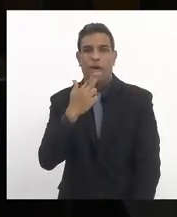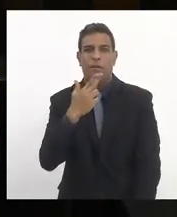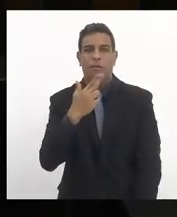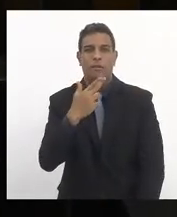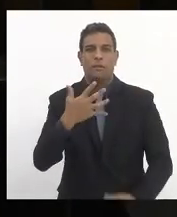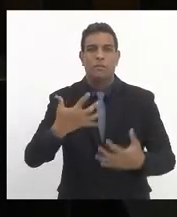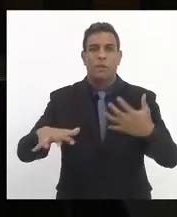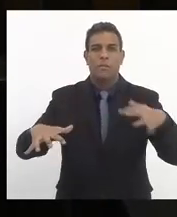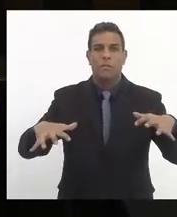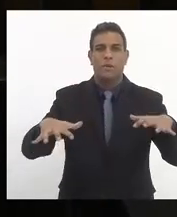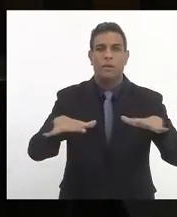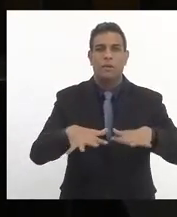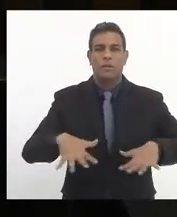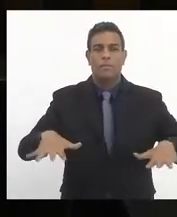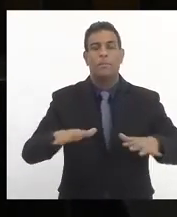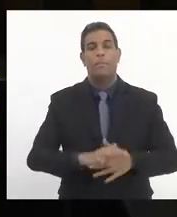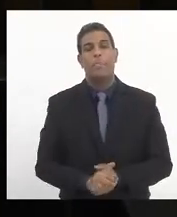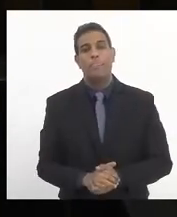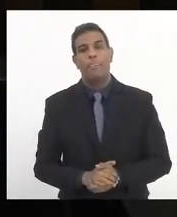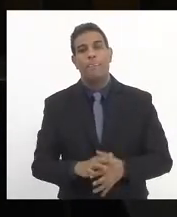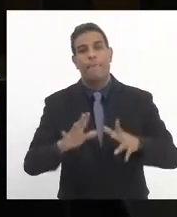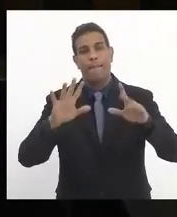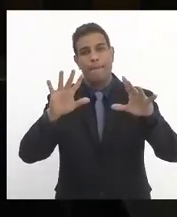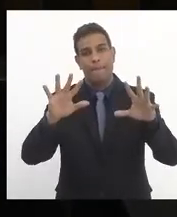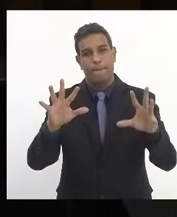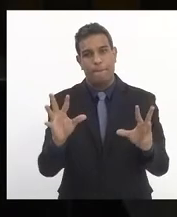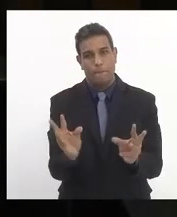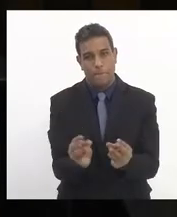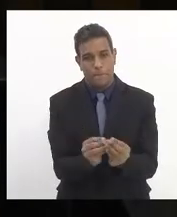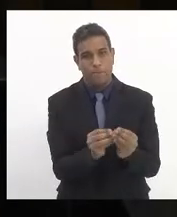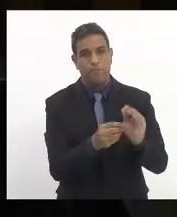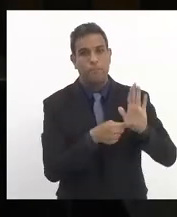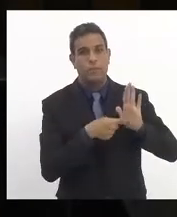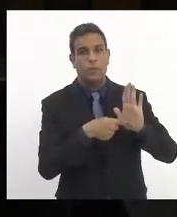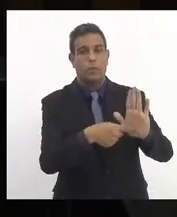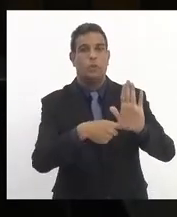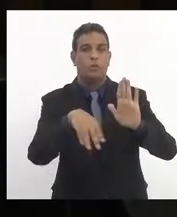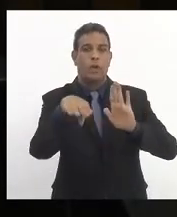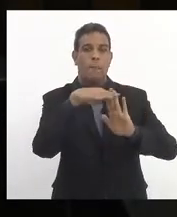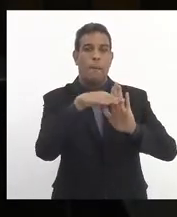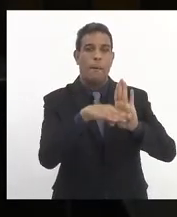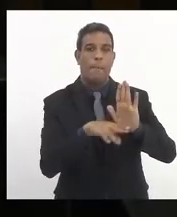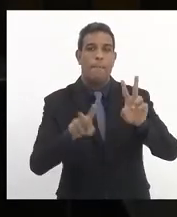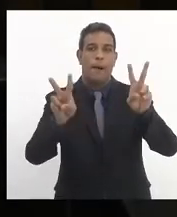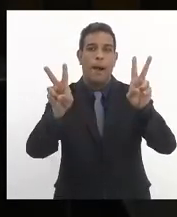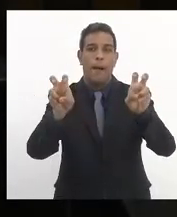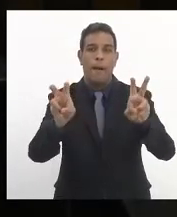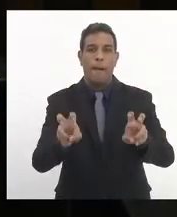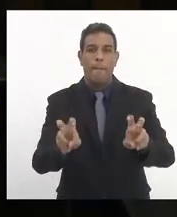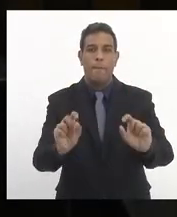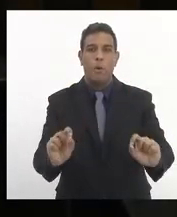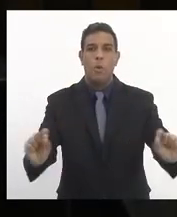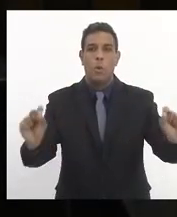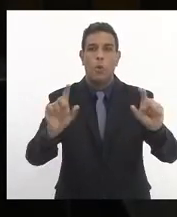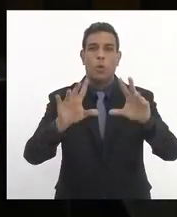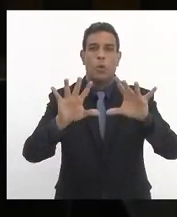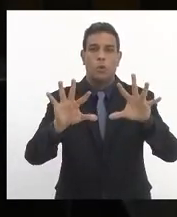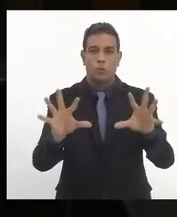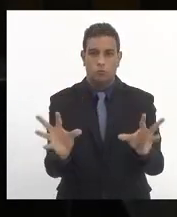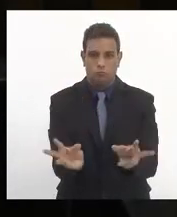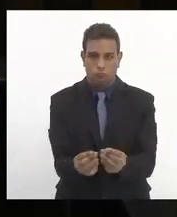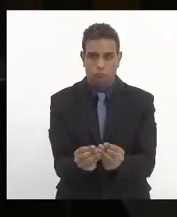de Santos. Estou trazendo esses temas à tona para concluir com um último,